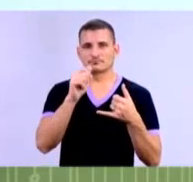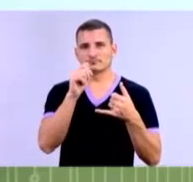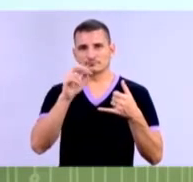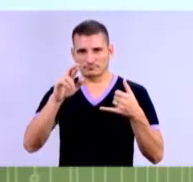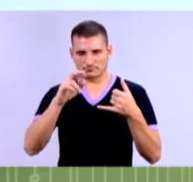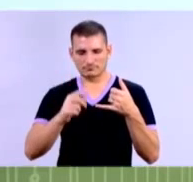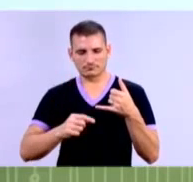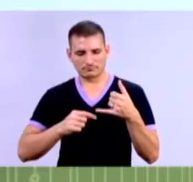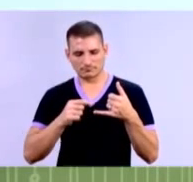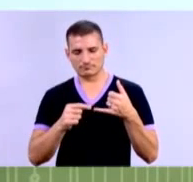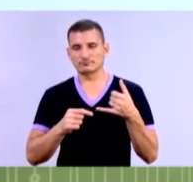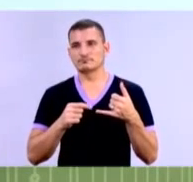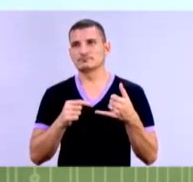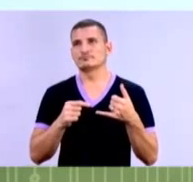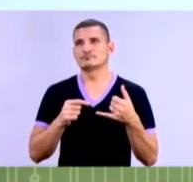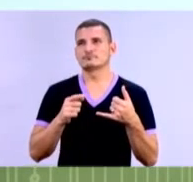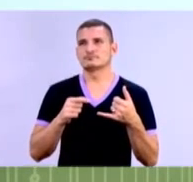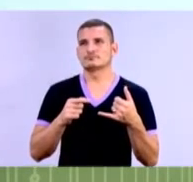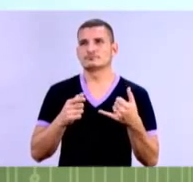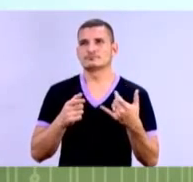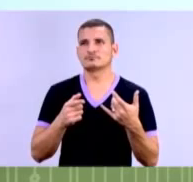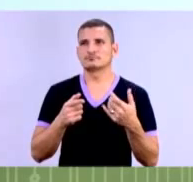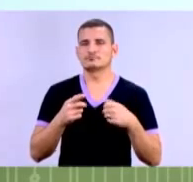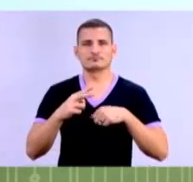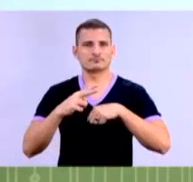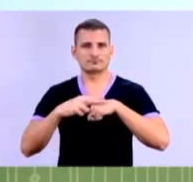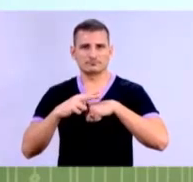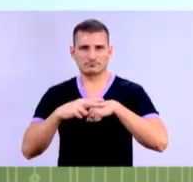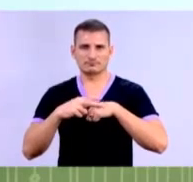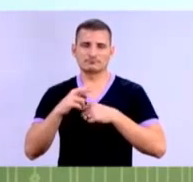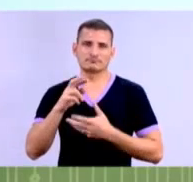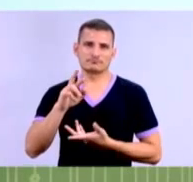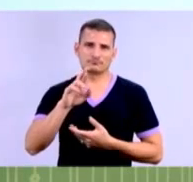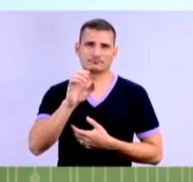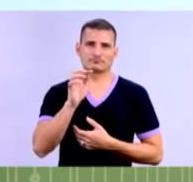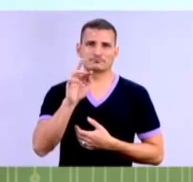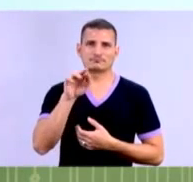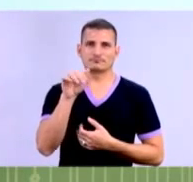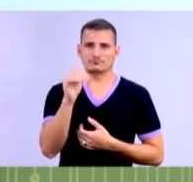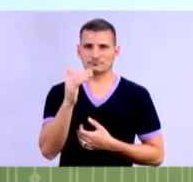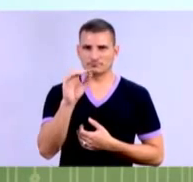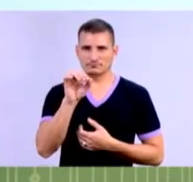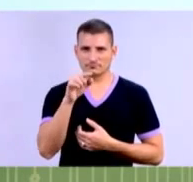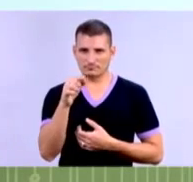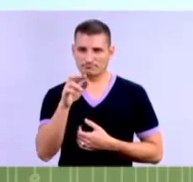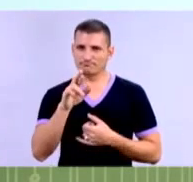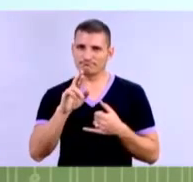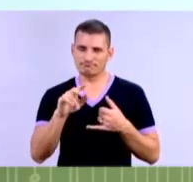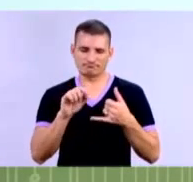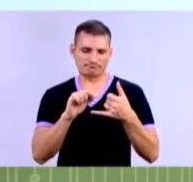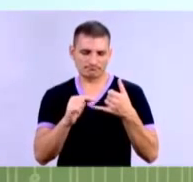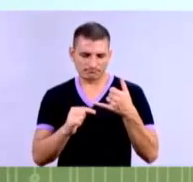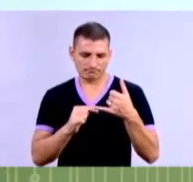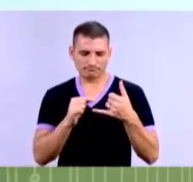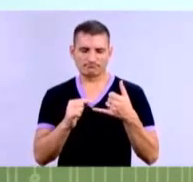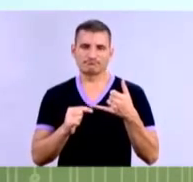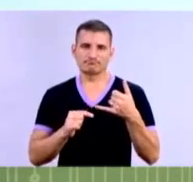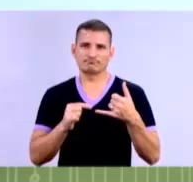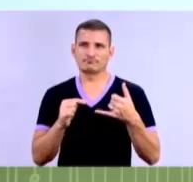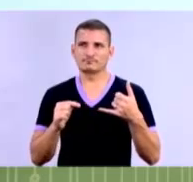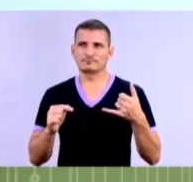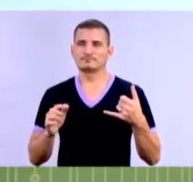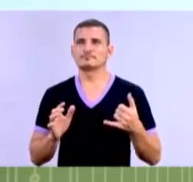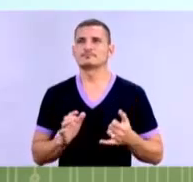vidros com índice de refração diferentes um do outro. E aí há essa reflexão total e a luz